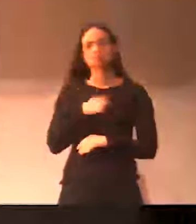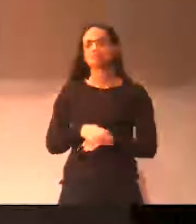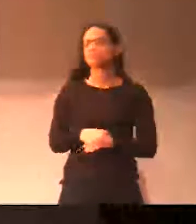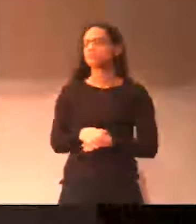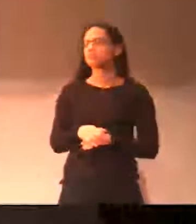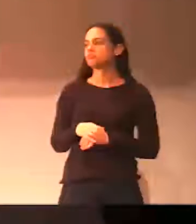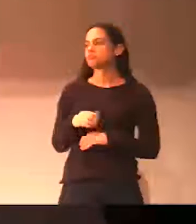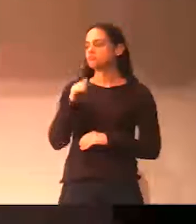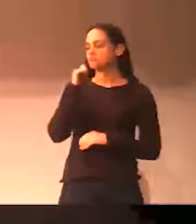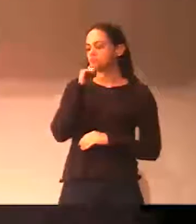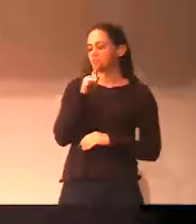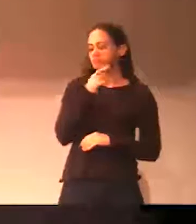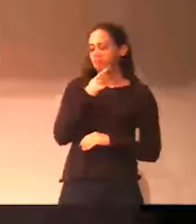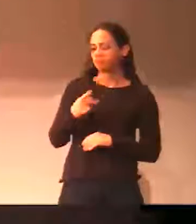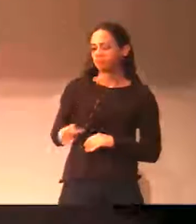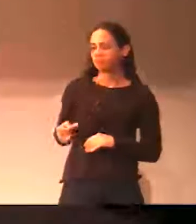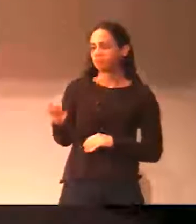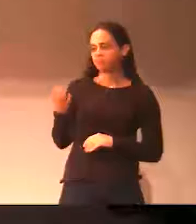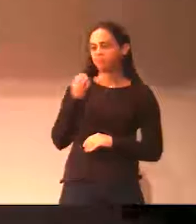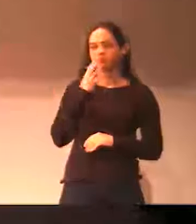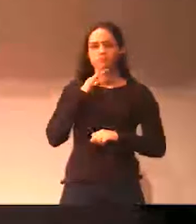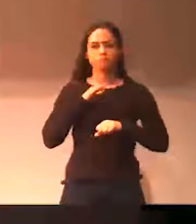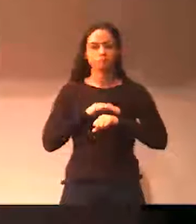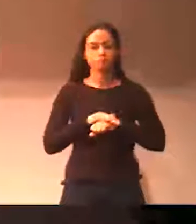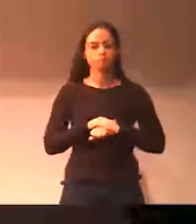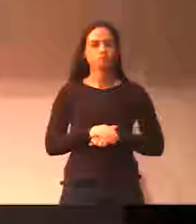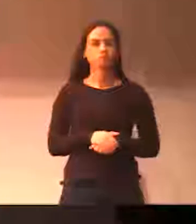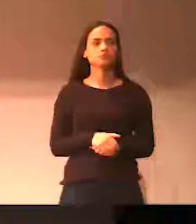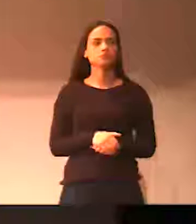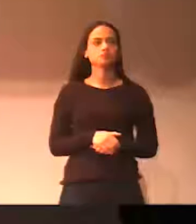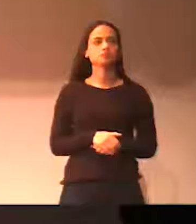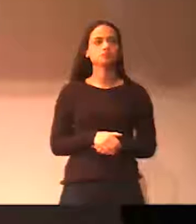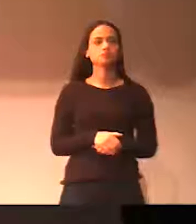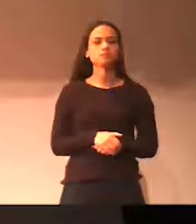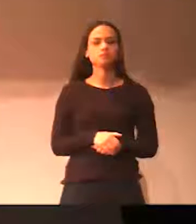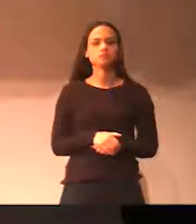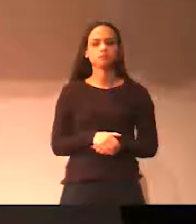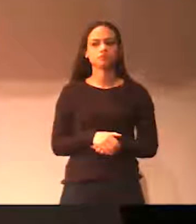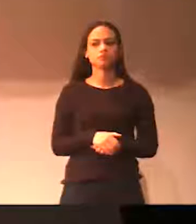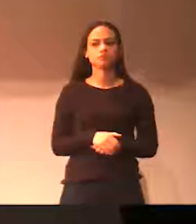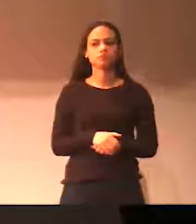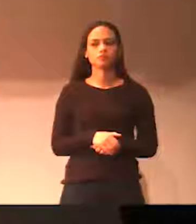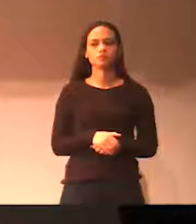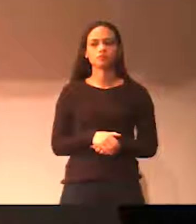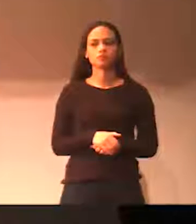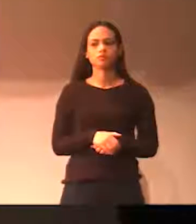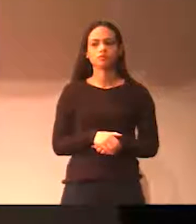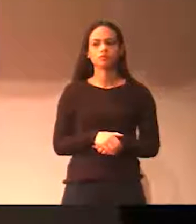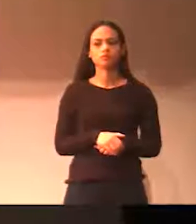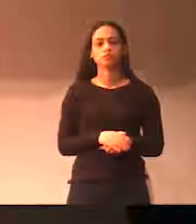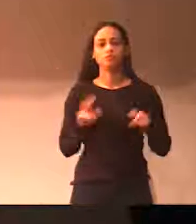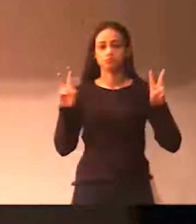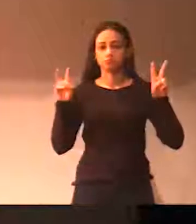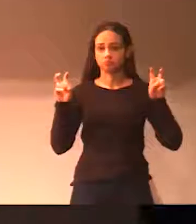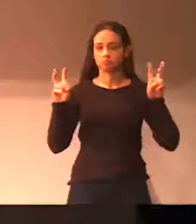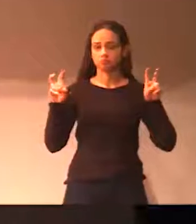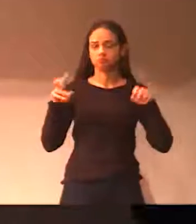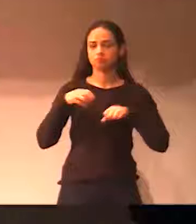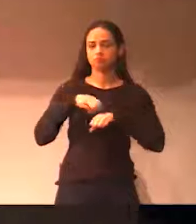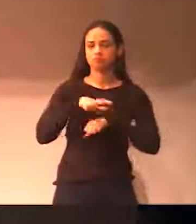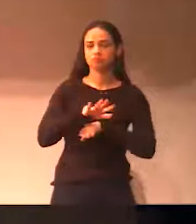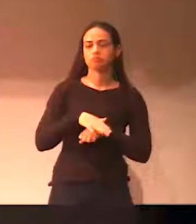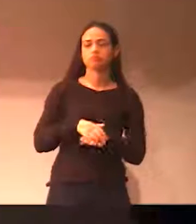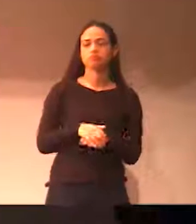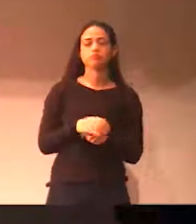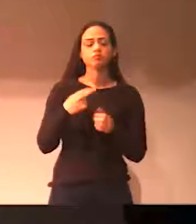Genesini. Bom, vou começar comentando alguma coisa que eu acredito que o Florentino vai dar mais detalhes sobre o relatório que nós entregamos na